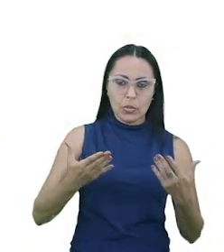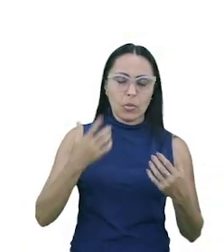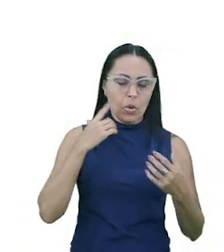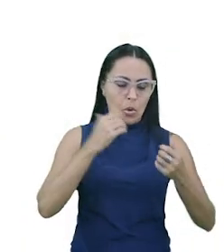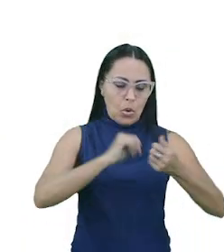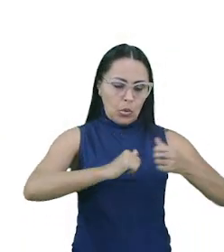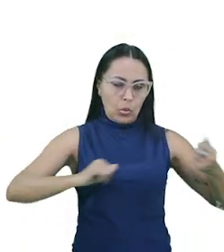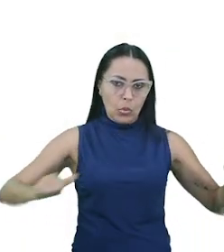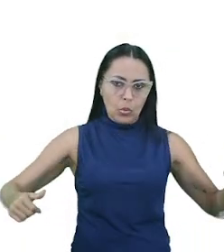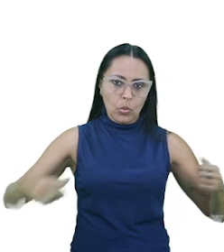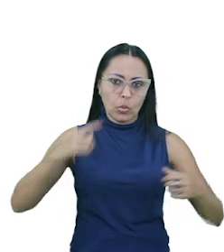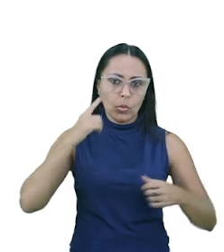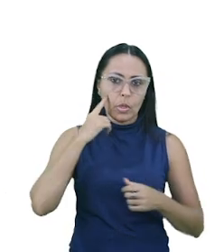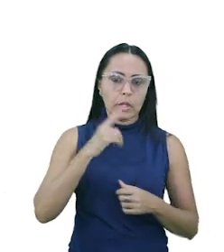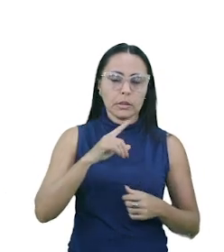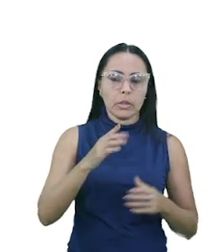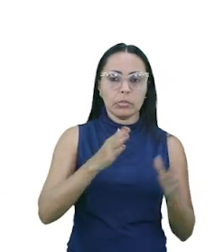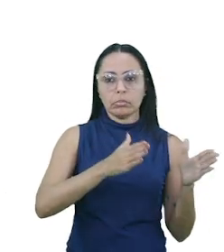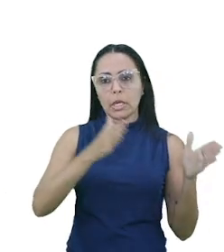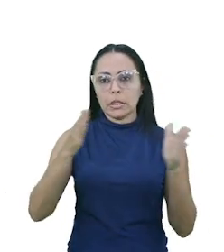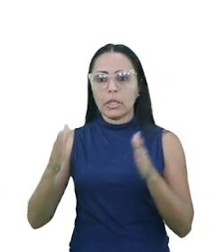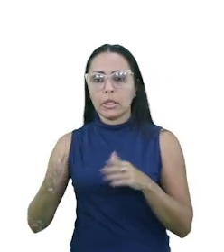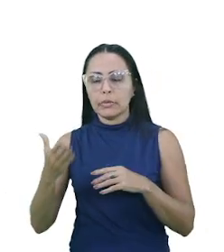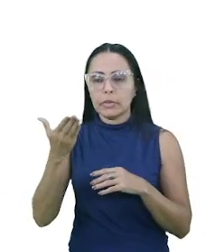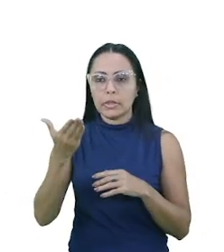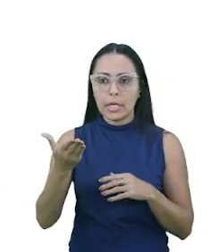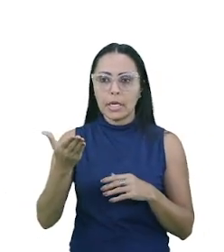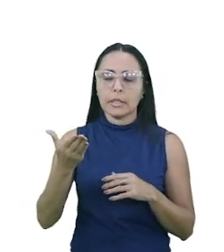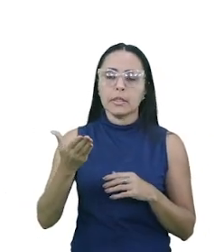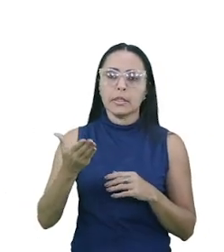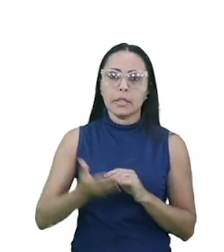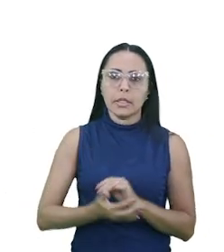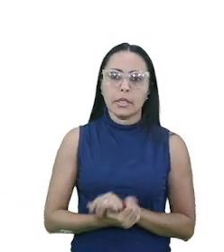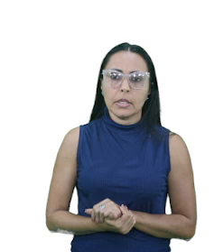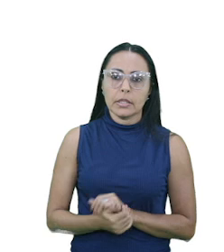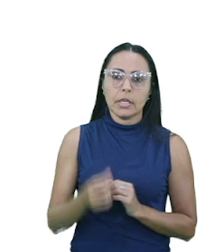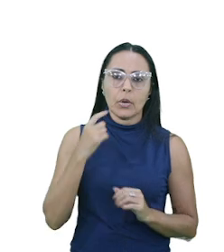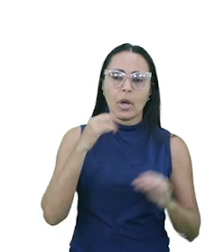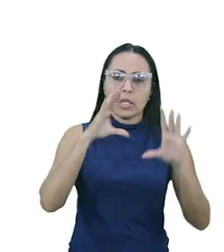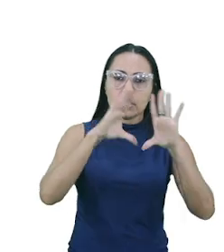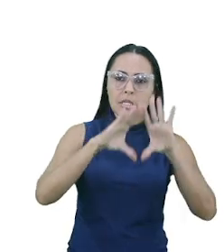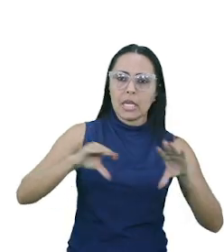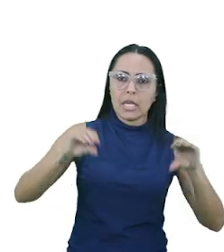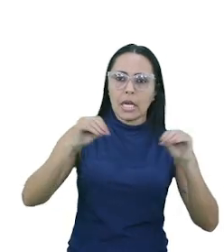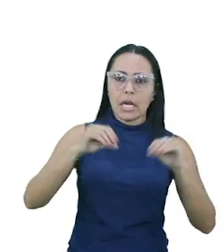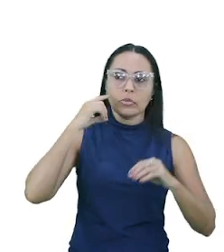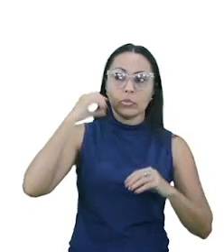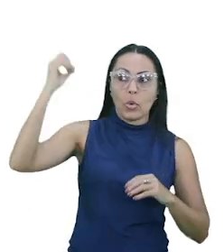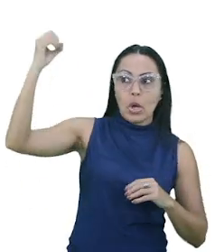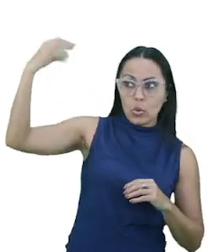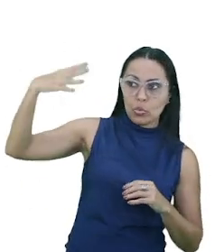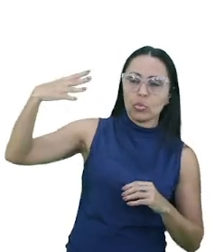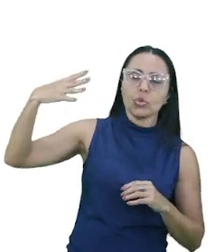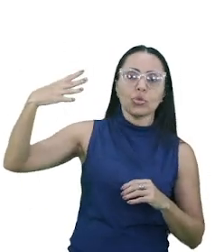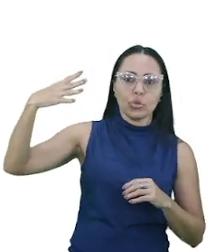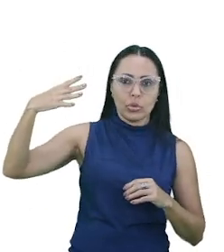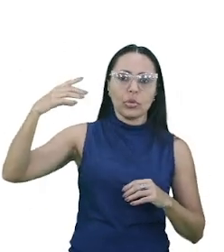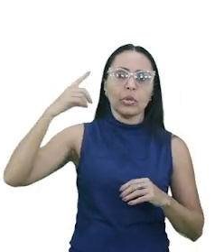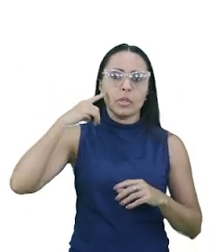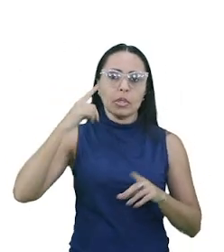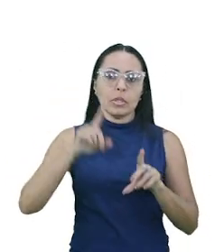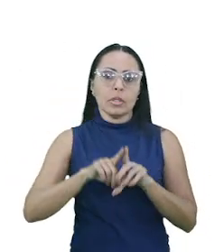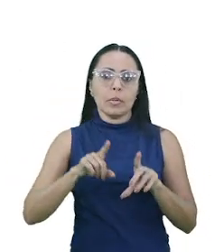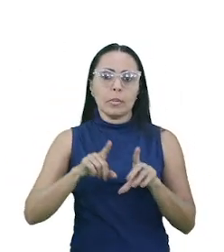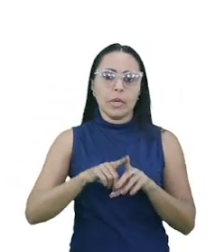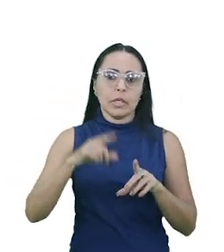Aí é o da esquerda é o flash cure, que é uma secagem a partir do calor de uma lâmpada, e o da direita é um soprador térmico